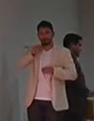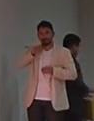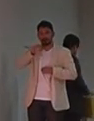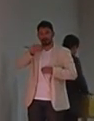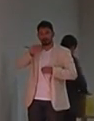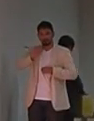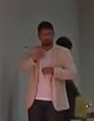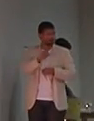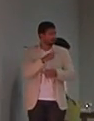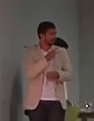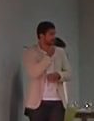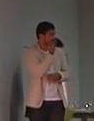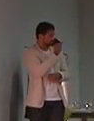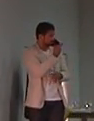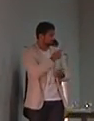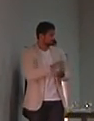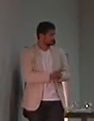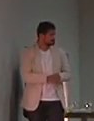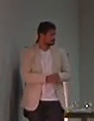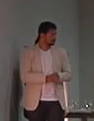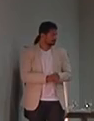Maciel.